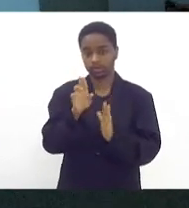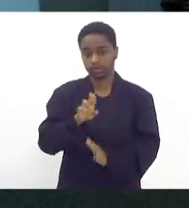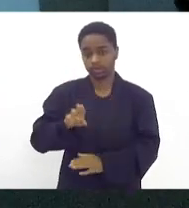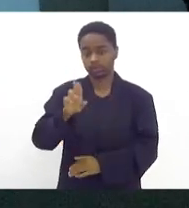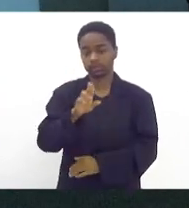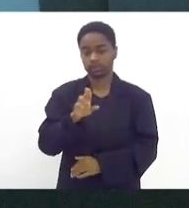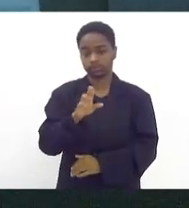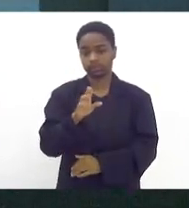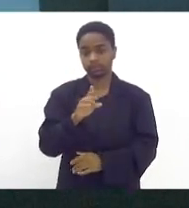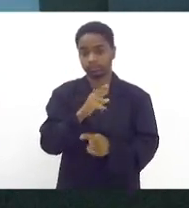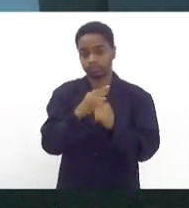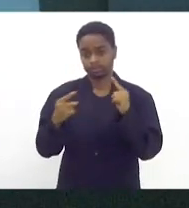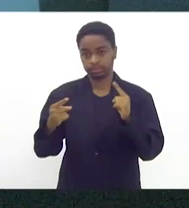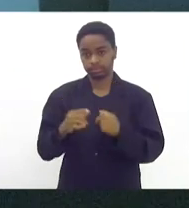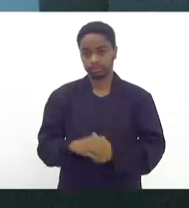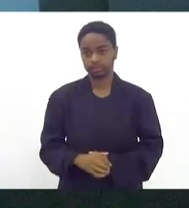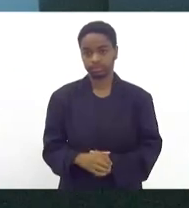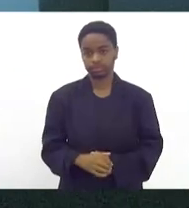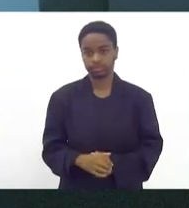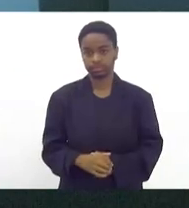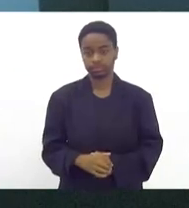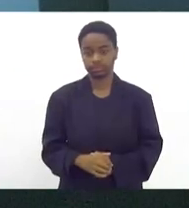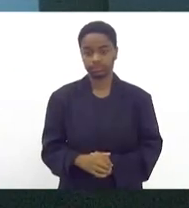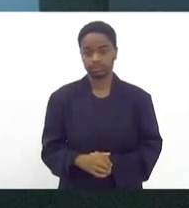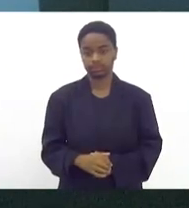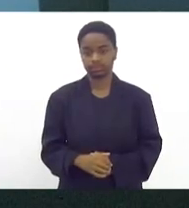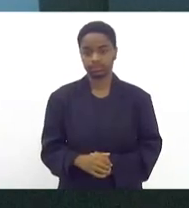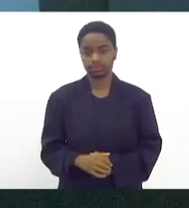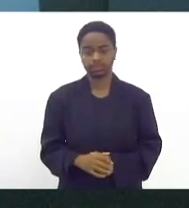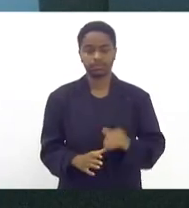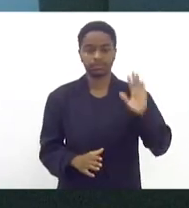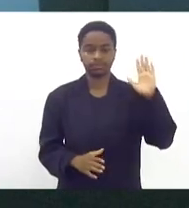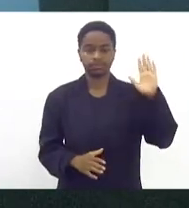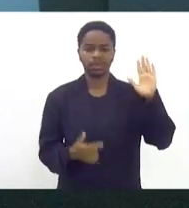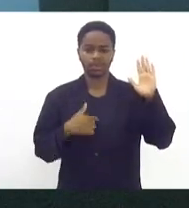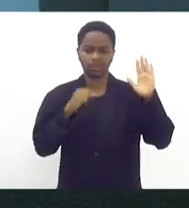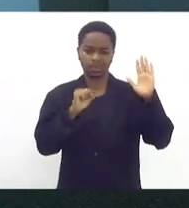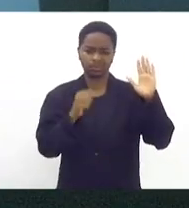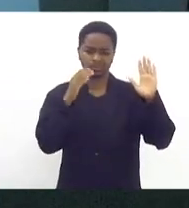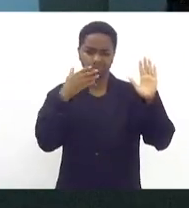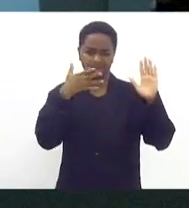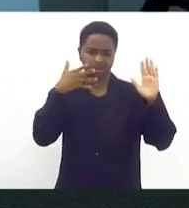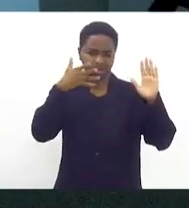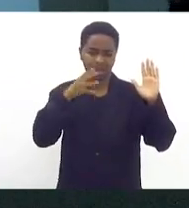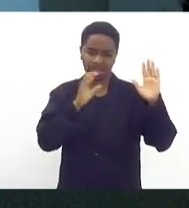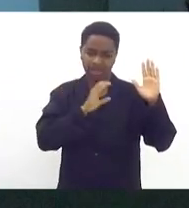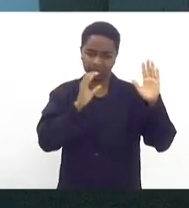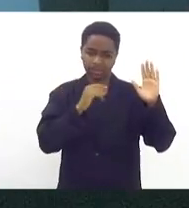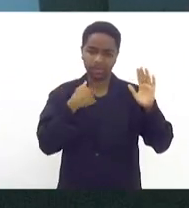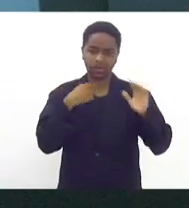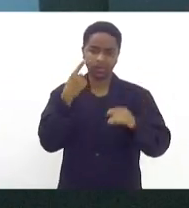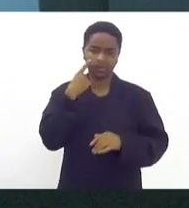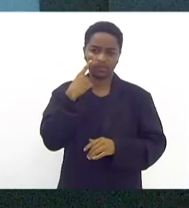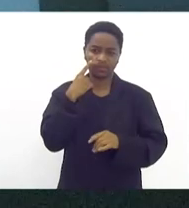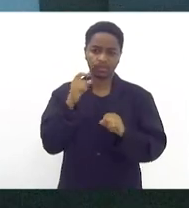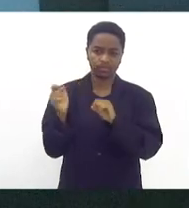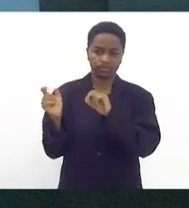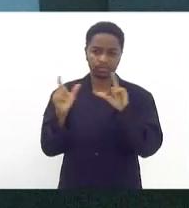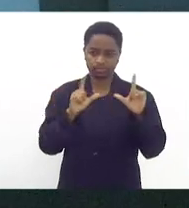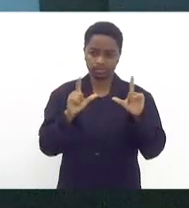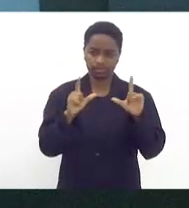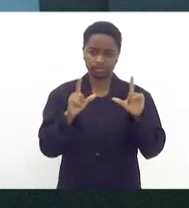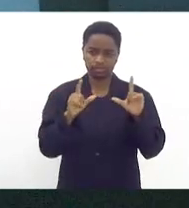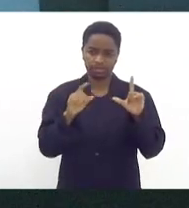próximo por favor Doutora eh me permite só uma parte rapidamente tô vendo aqui na apresentação acho que é é